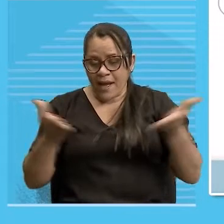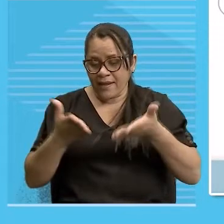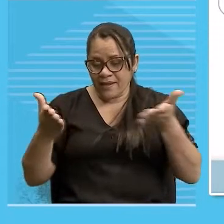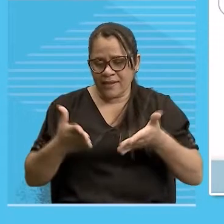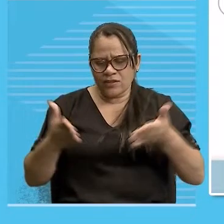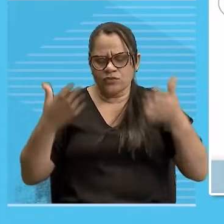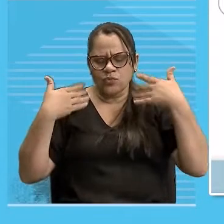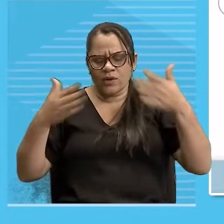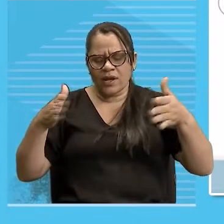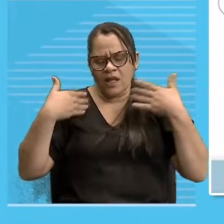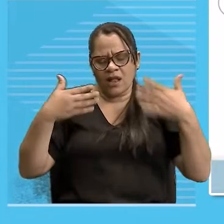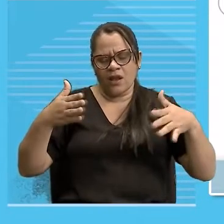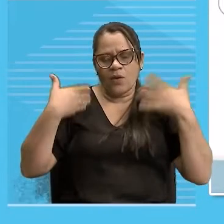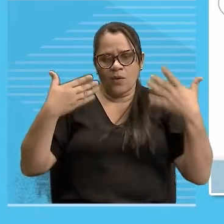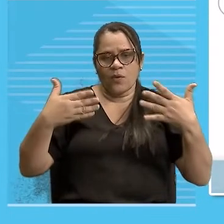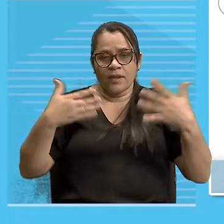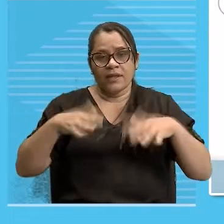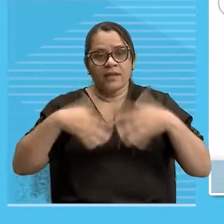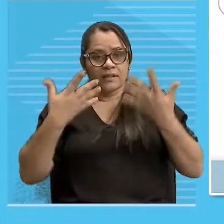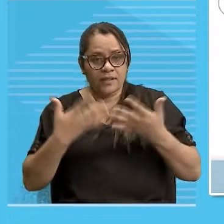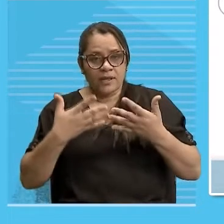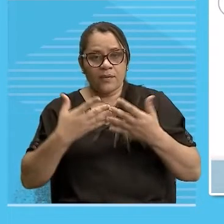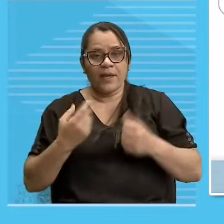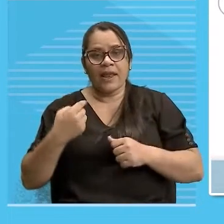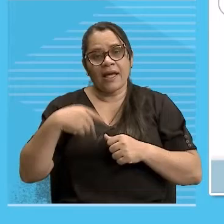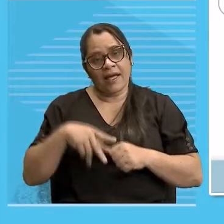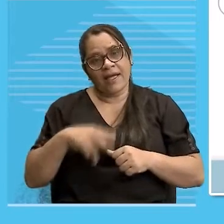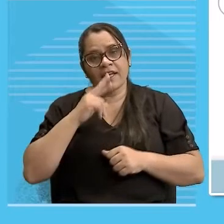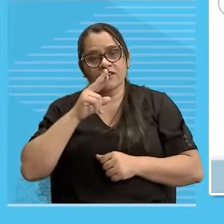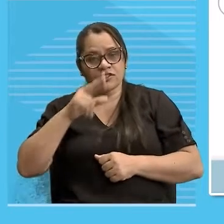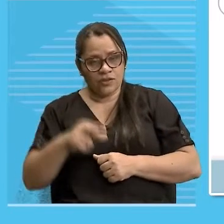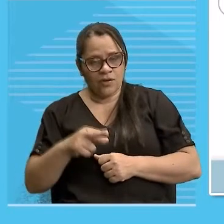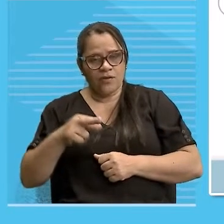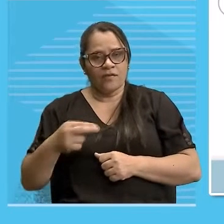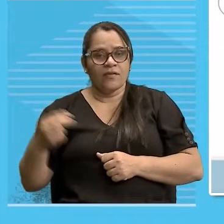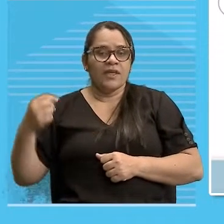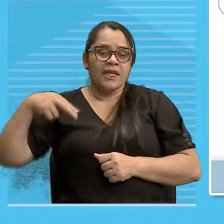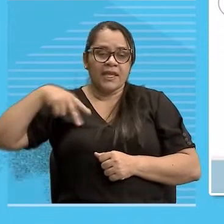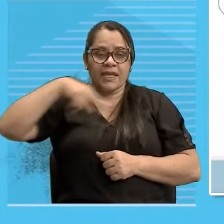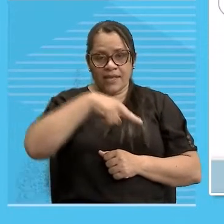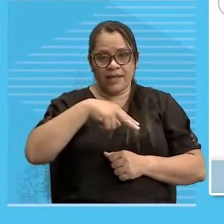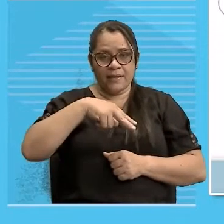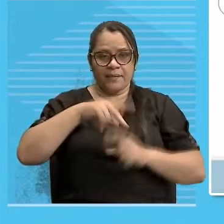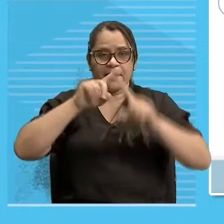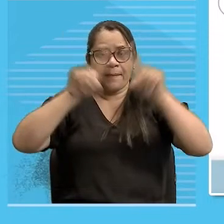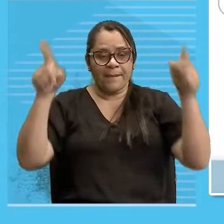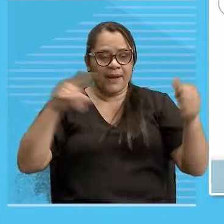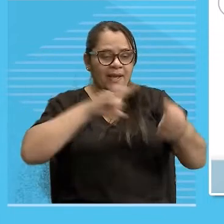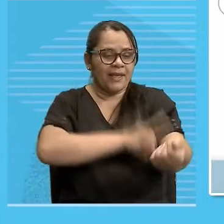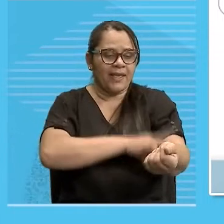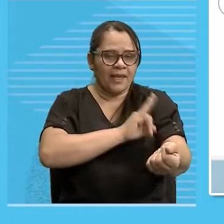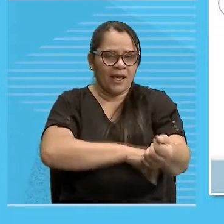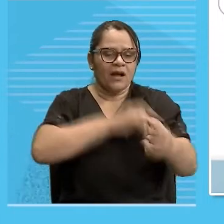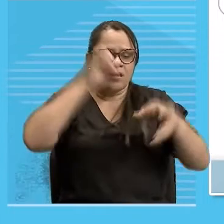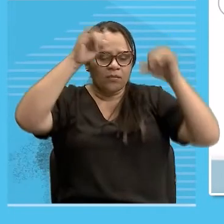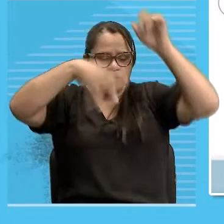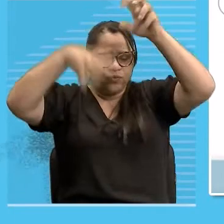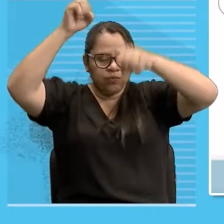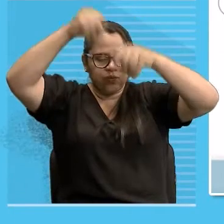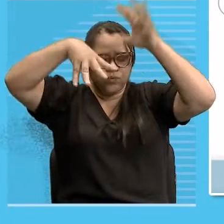entra num chuveirinho com a aguinha mais fria, num calor danado, suada. Ai, meu Deus, que